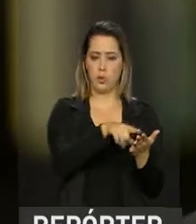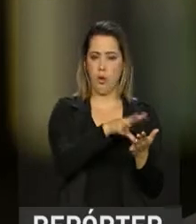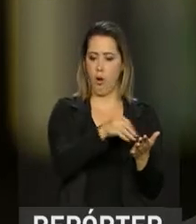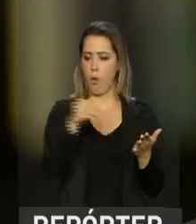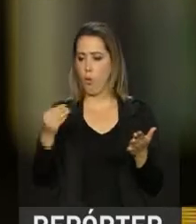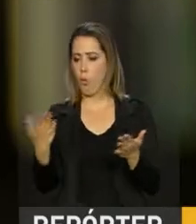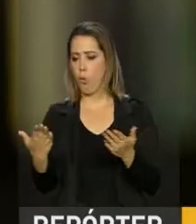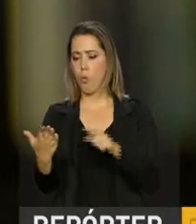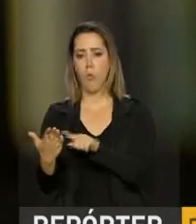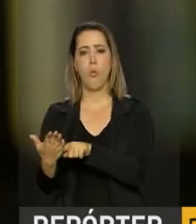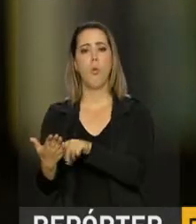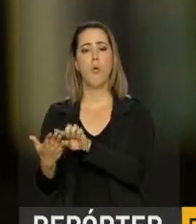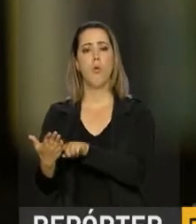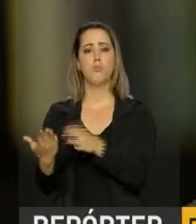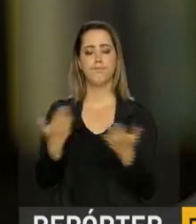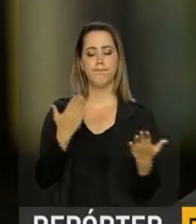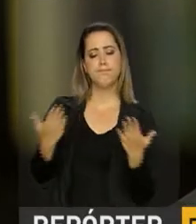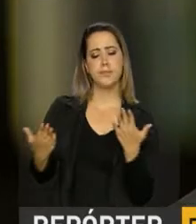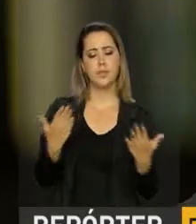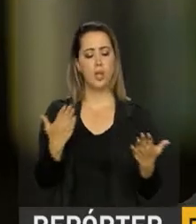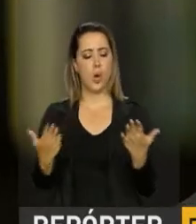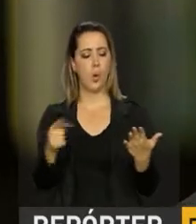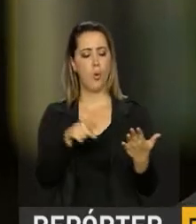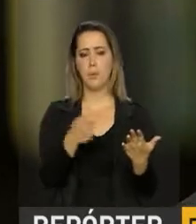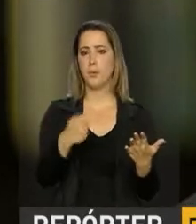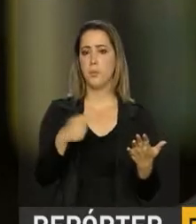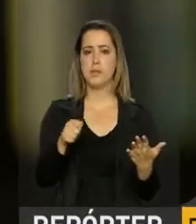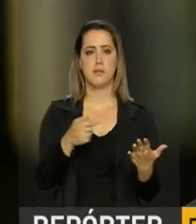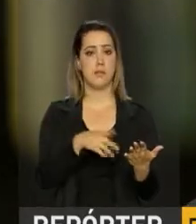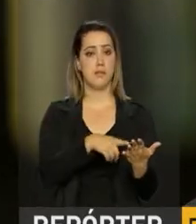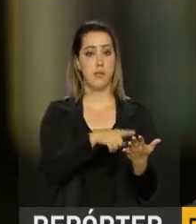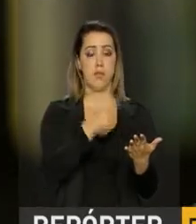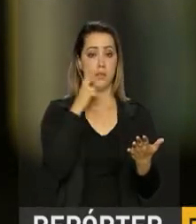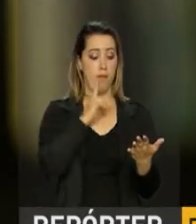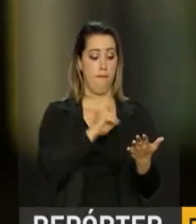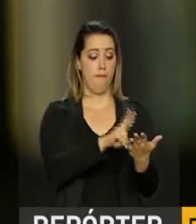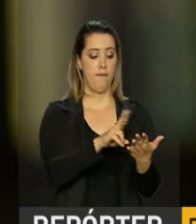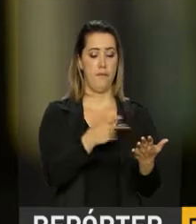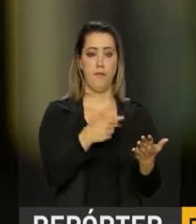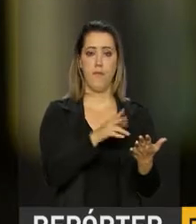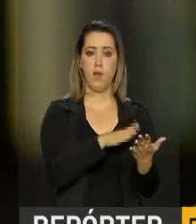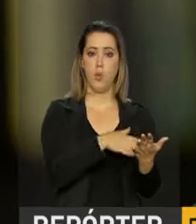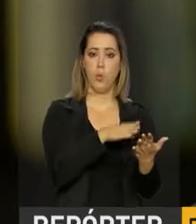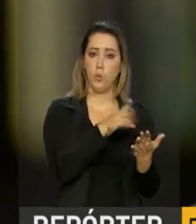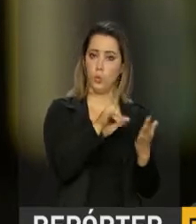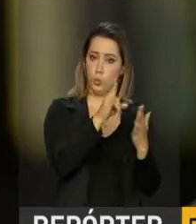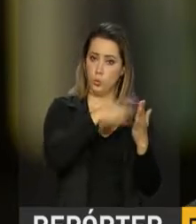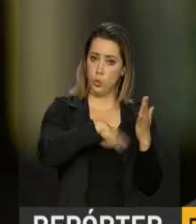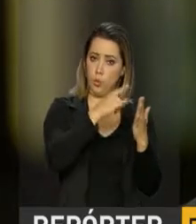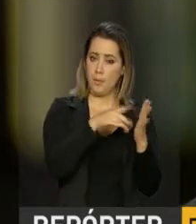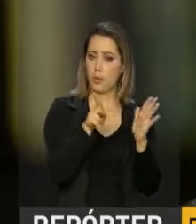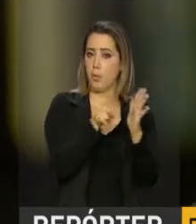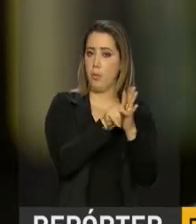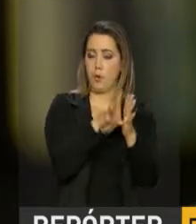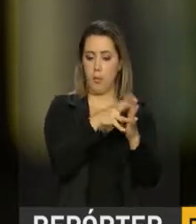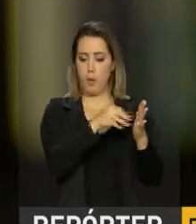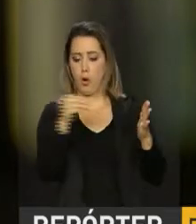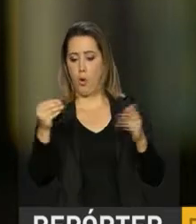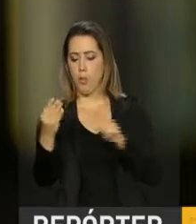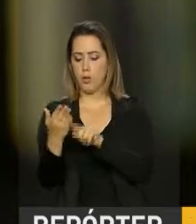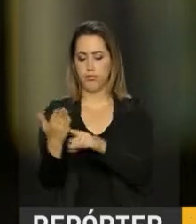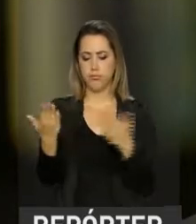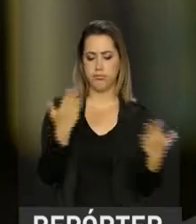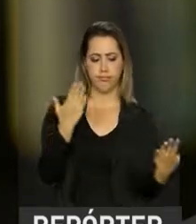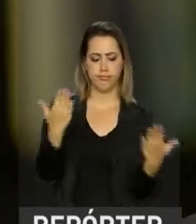próprio servidor um documento não precisa mais ser autenticados à vista do original o próprio servidor diz que